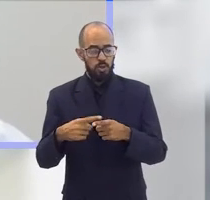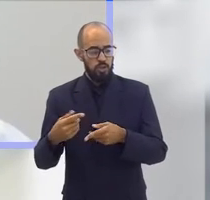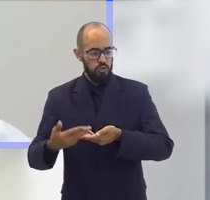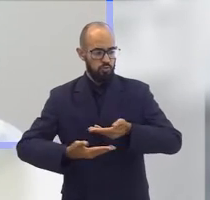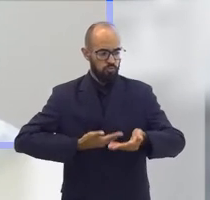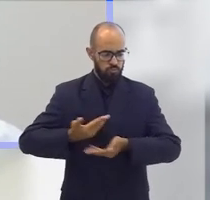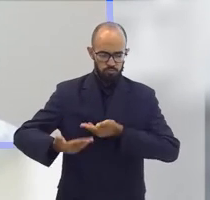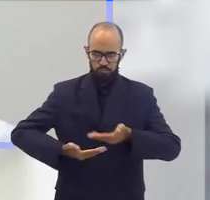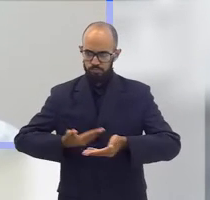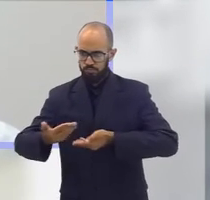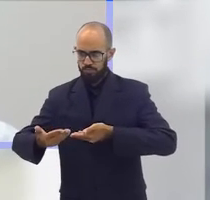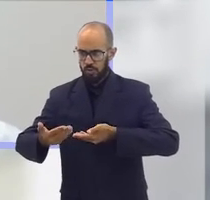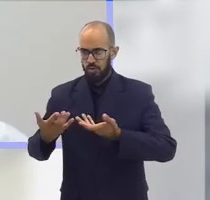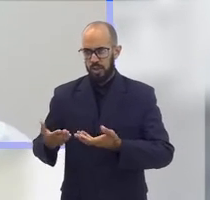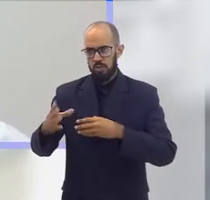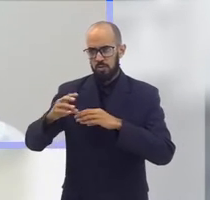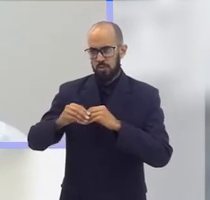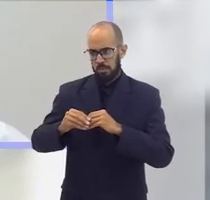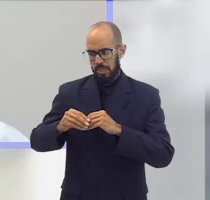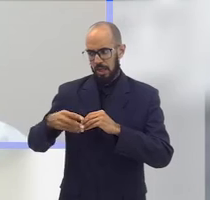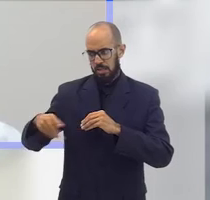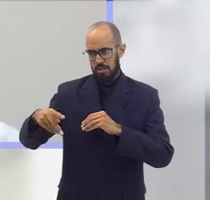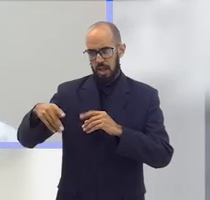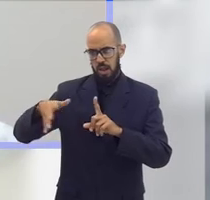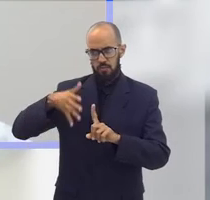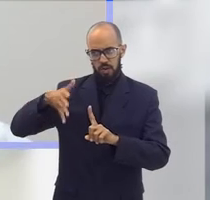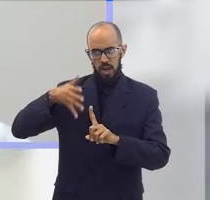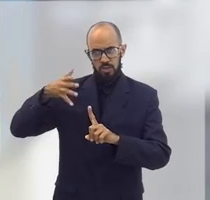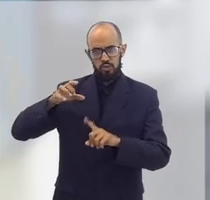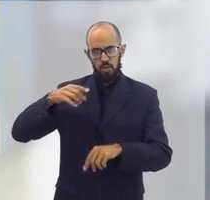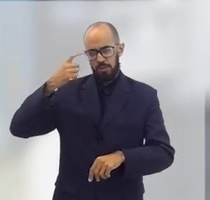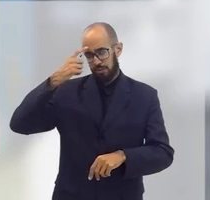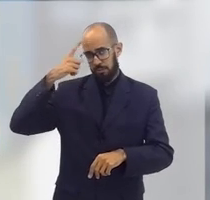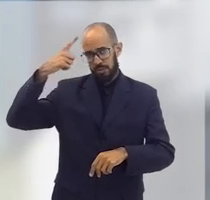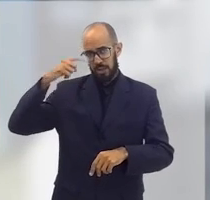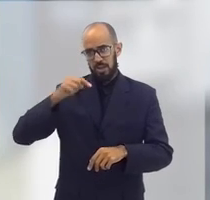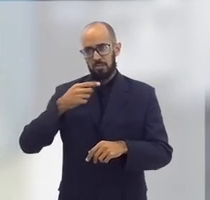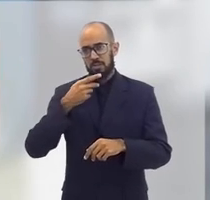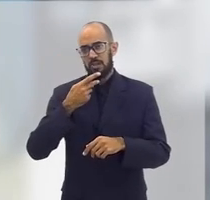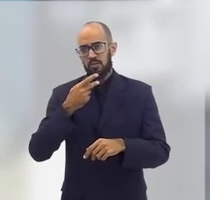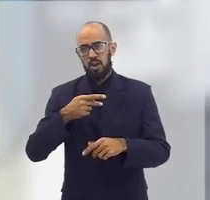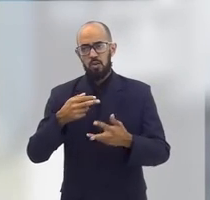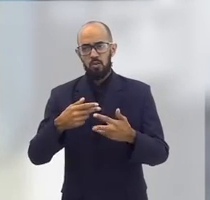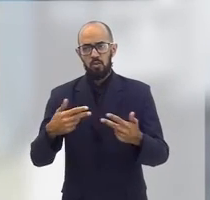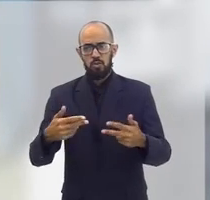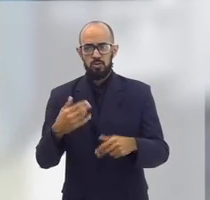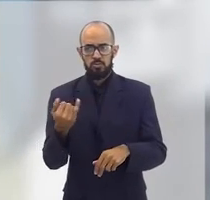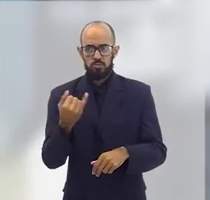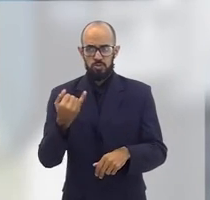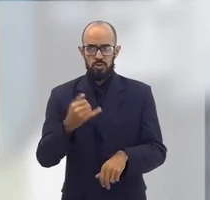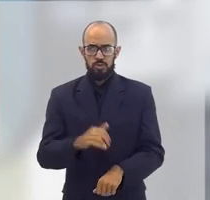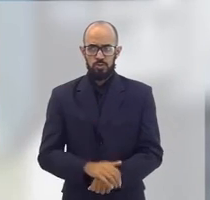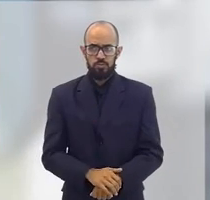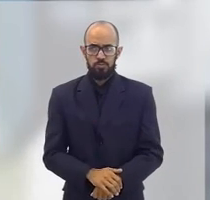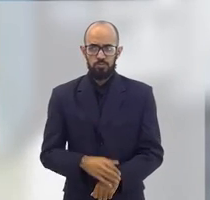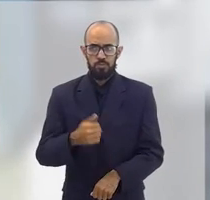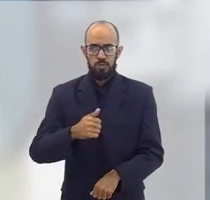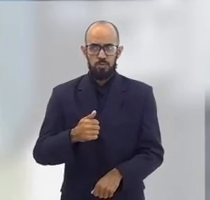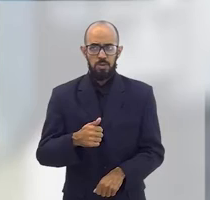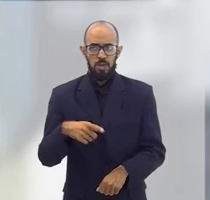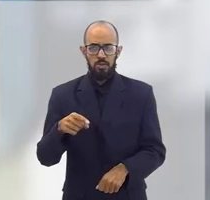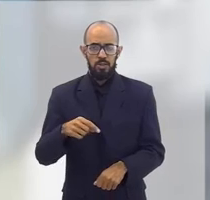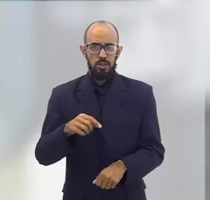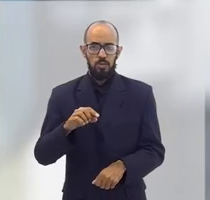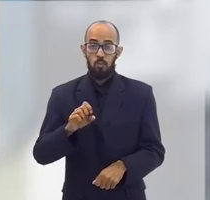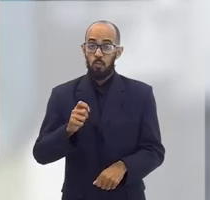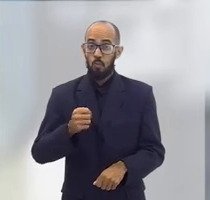bom porque um puxa o outro. Posso só fazer uns complementos ao que ele... só para dar uma ideia, porque ele tocou em pontos aqui. Primeiro, ele me